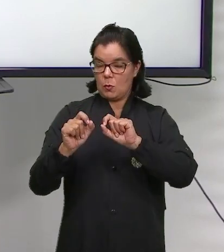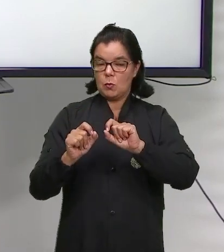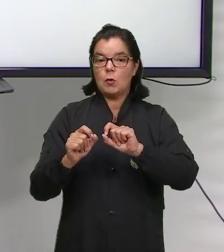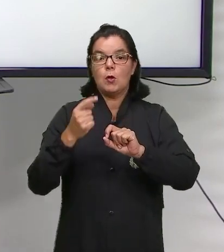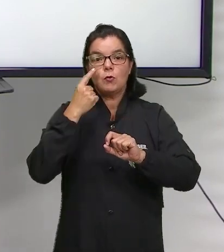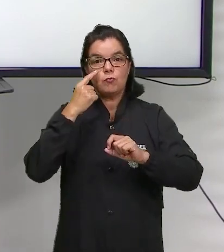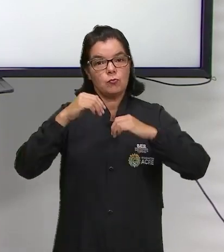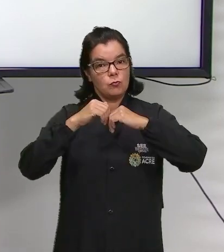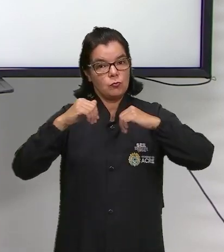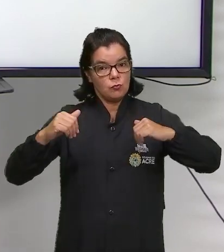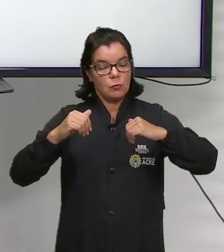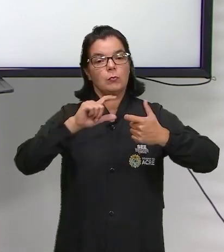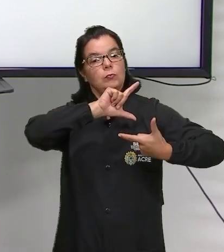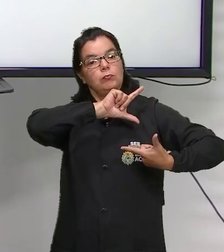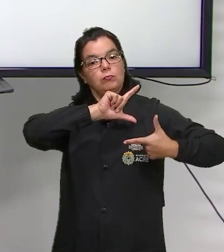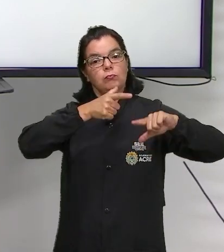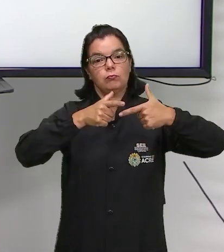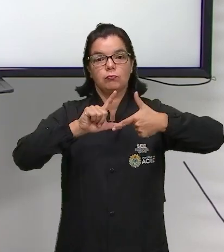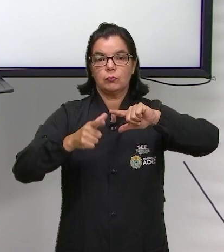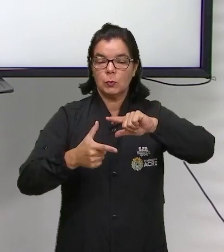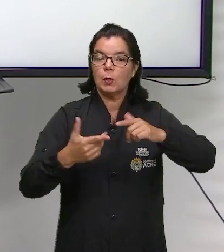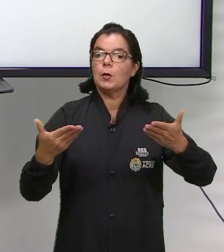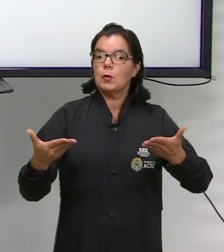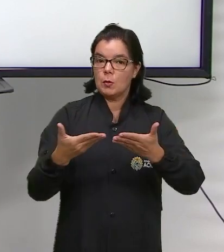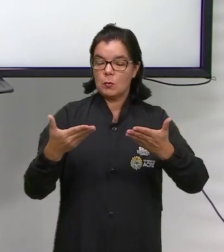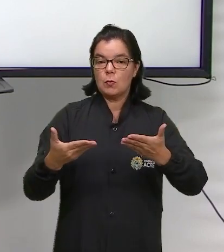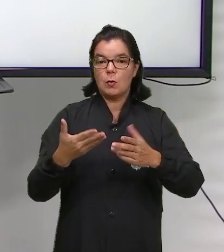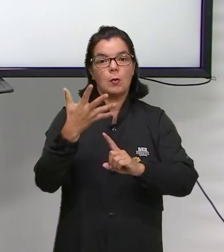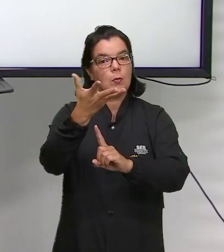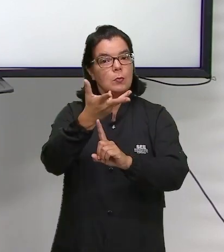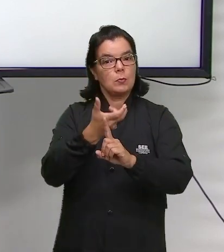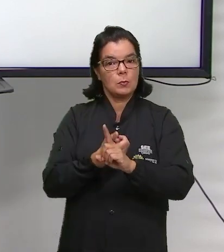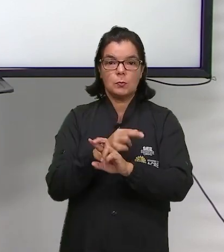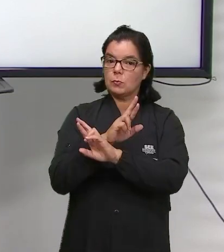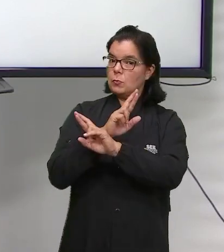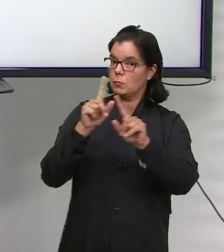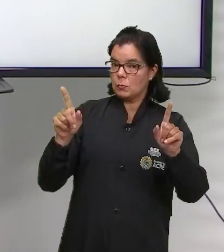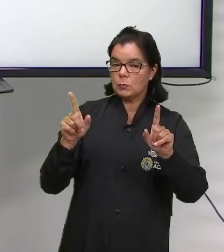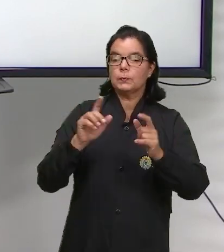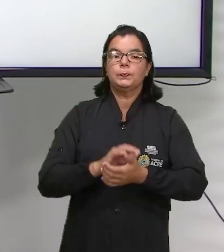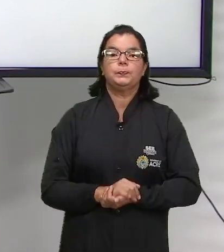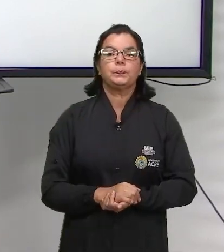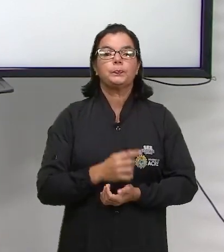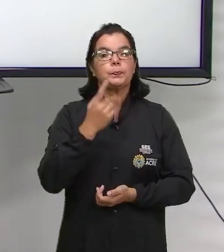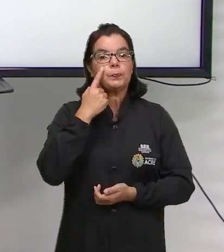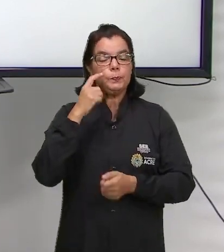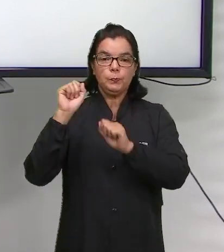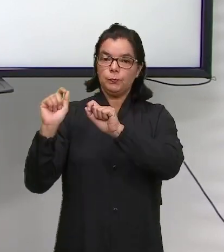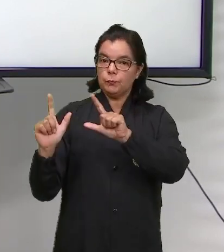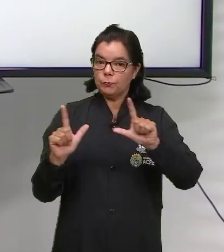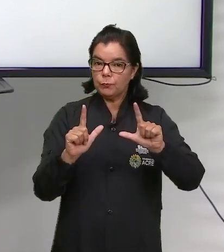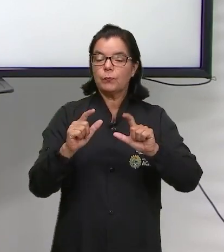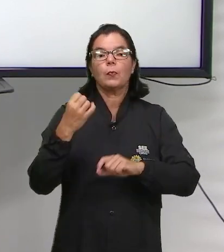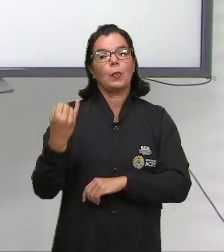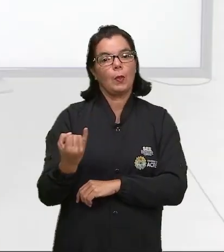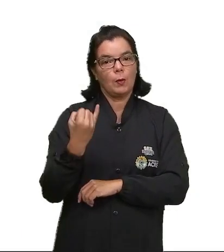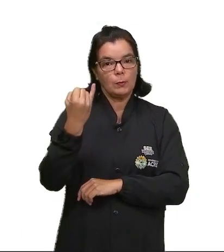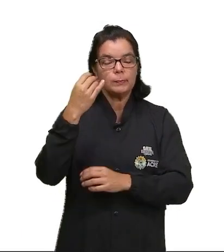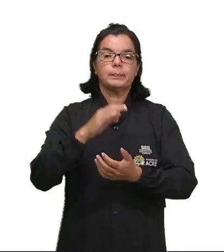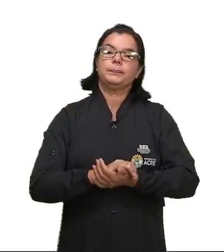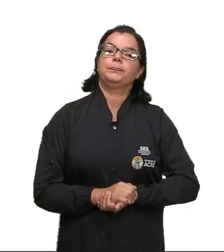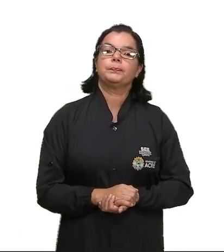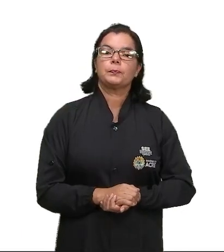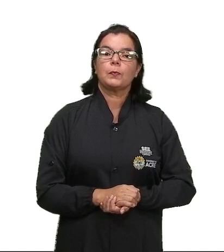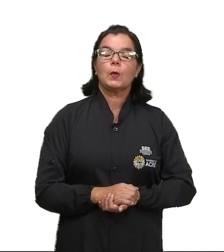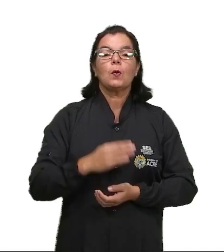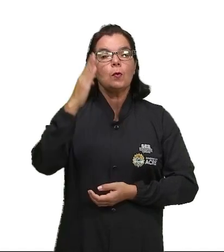quebrar as tradições e olhar para a arte de uma maneira diferente. Então vamos ver aqui no slide os pontos principais. O Brasil, como a gente